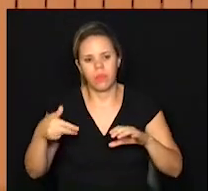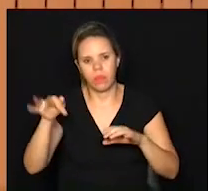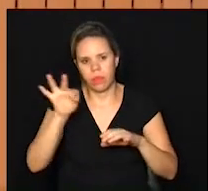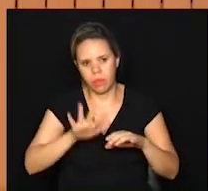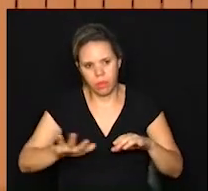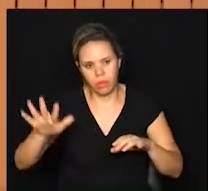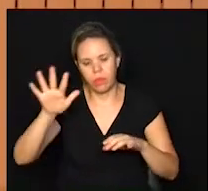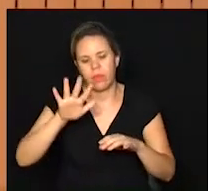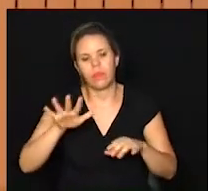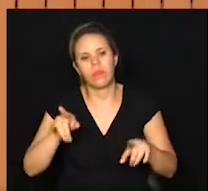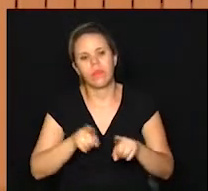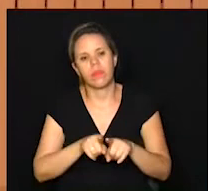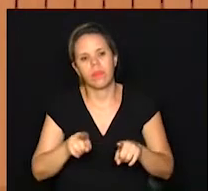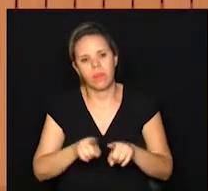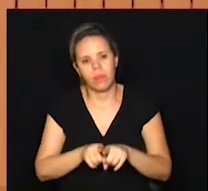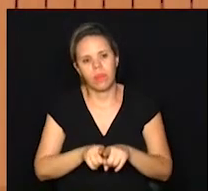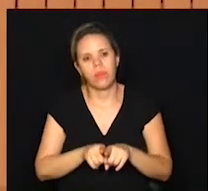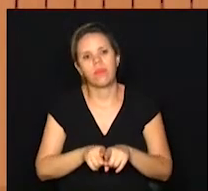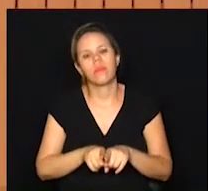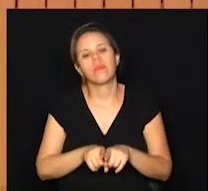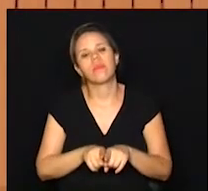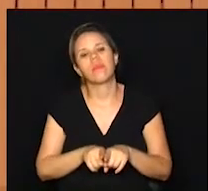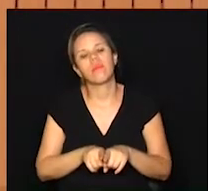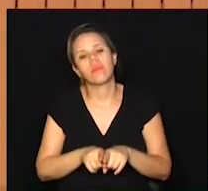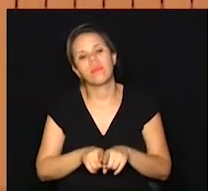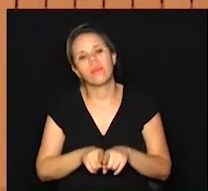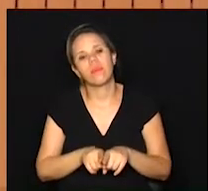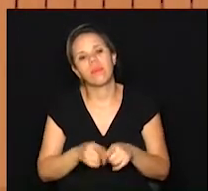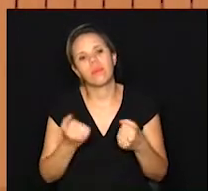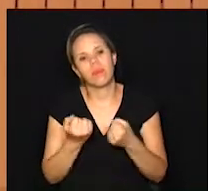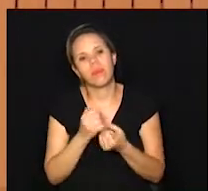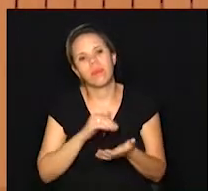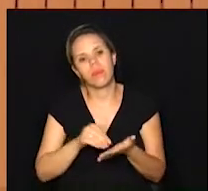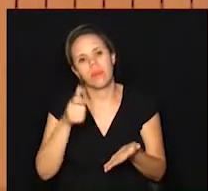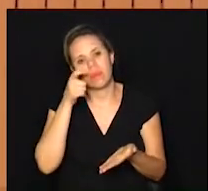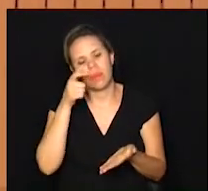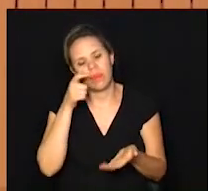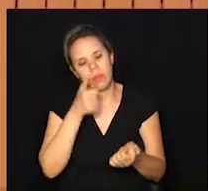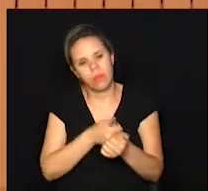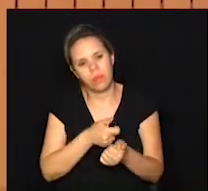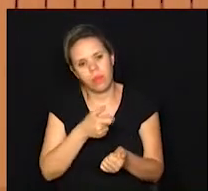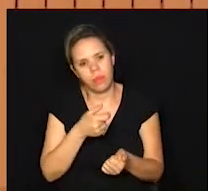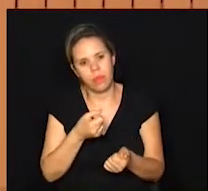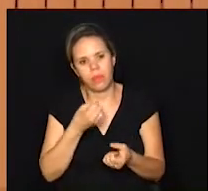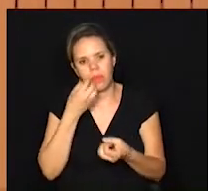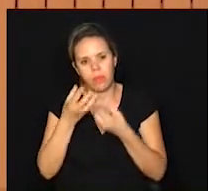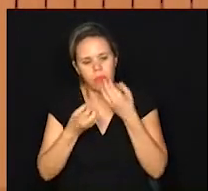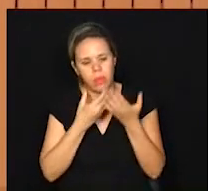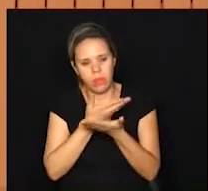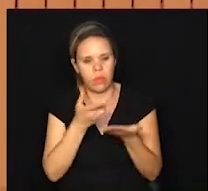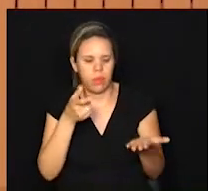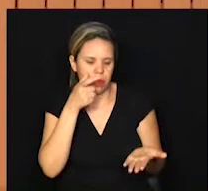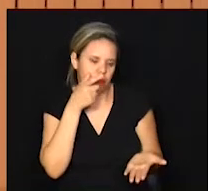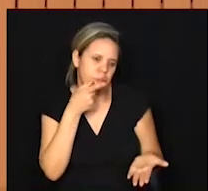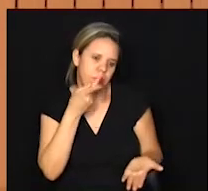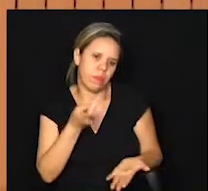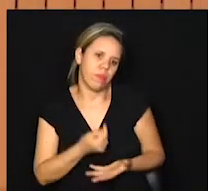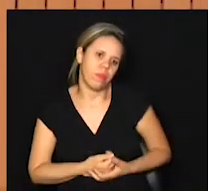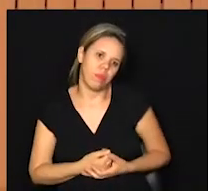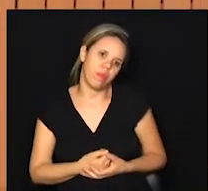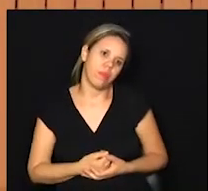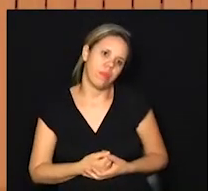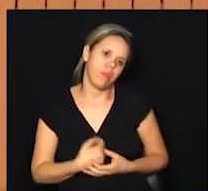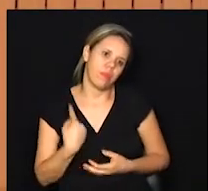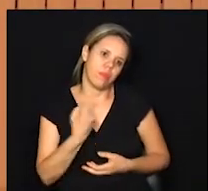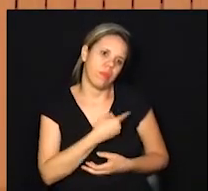José Panoforte, que é assessor, também está acompanhando os nossos depoimentos, esses depoimentos colocados, e que